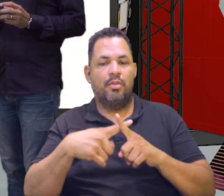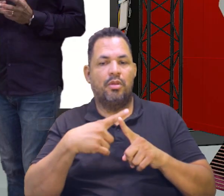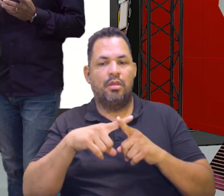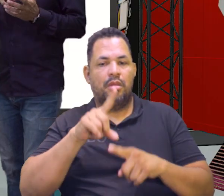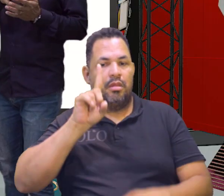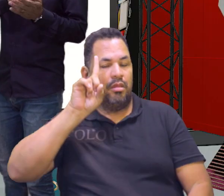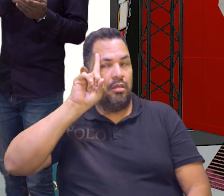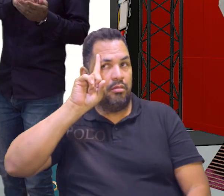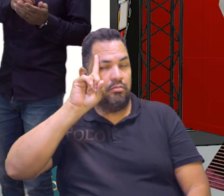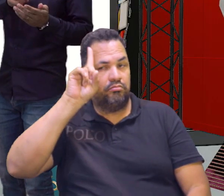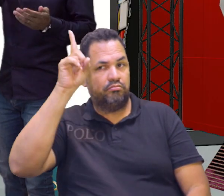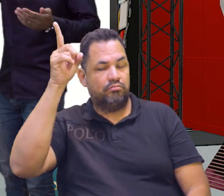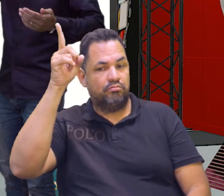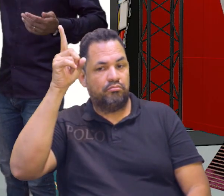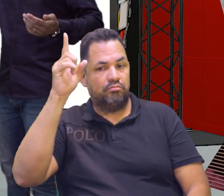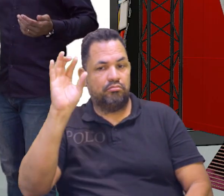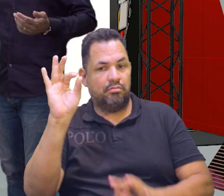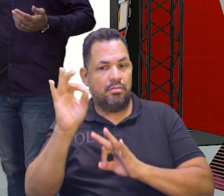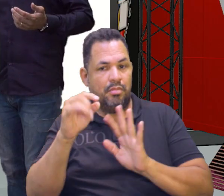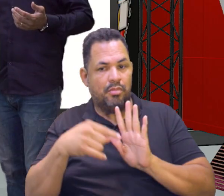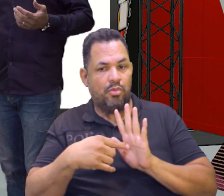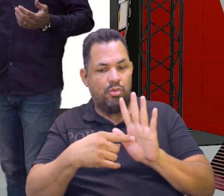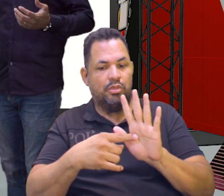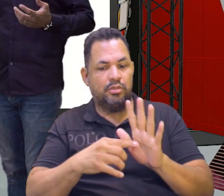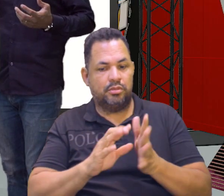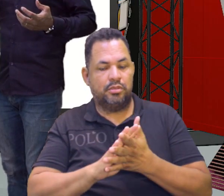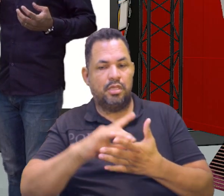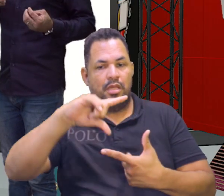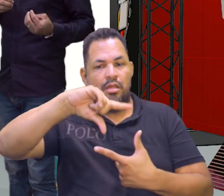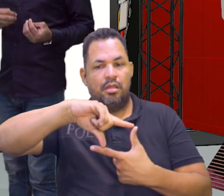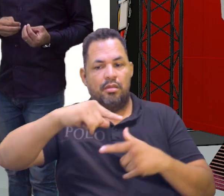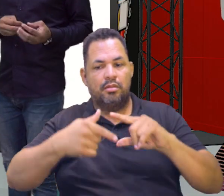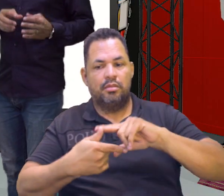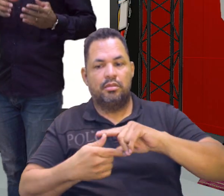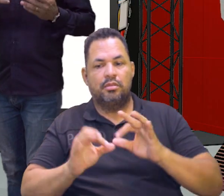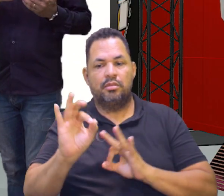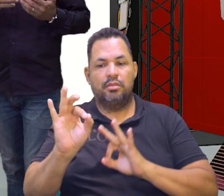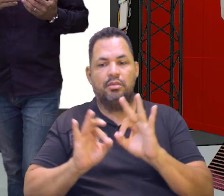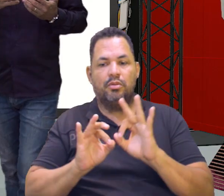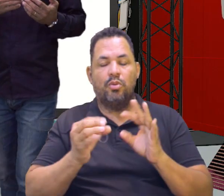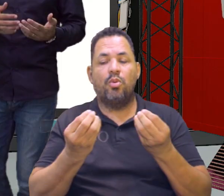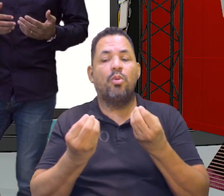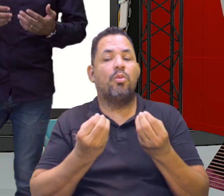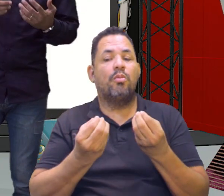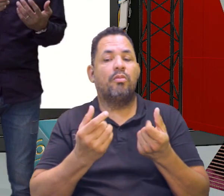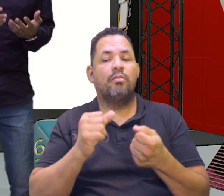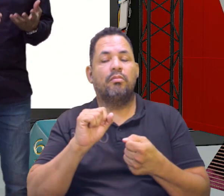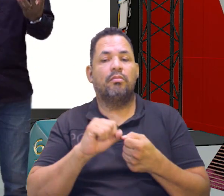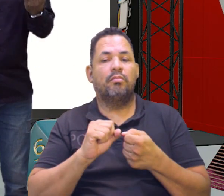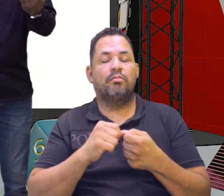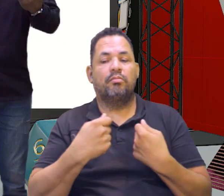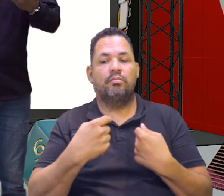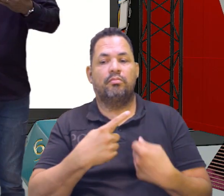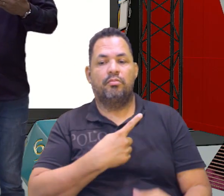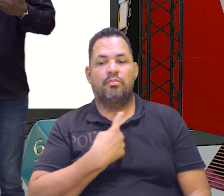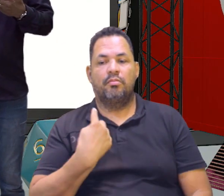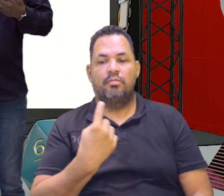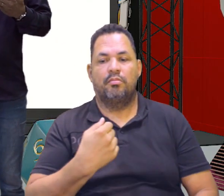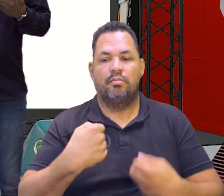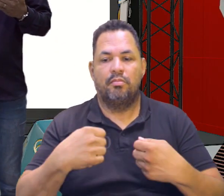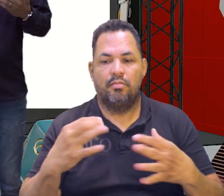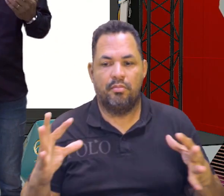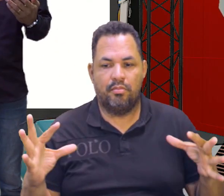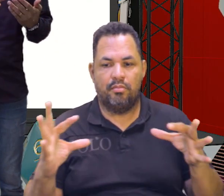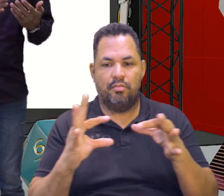ideia aqui é trazer para a geometria. É trazer a parte da geometria. Então, nós precisamos fazer essa